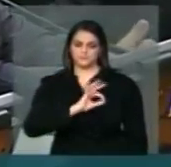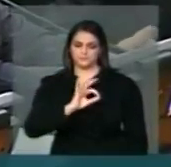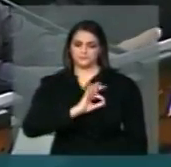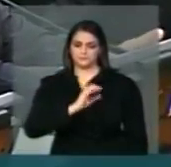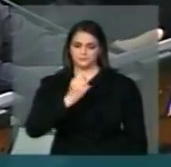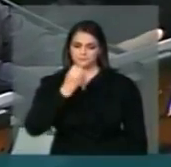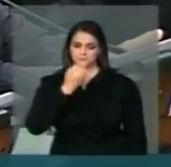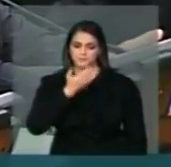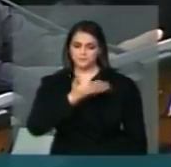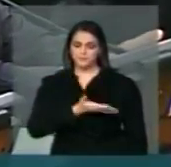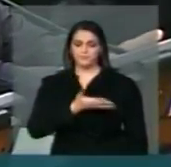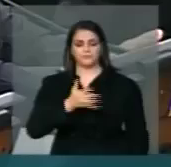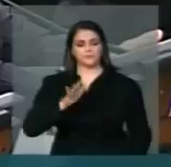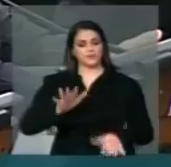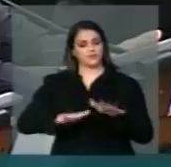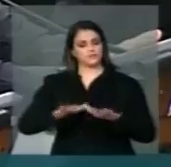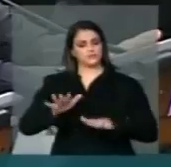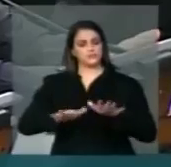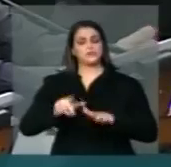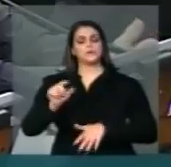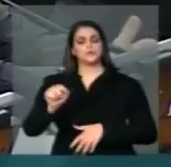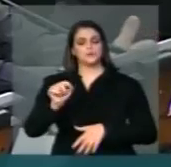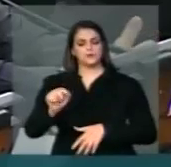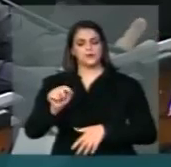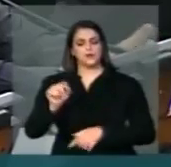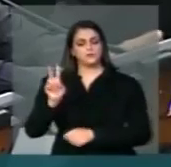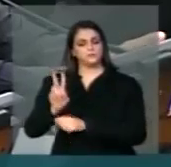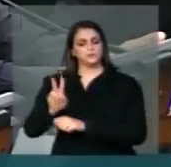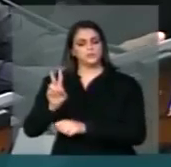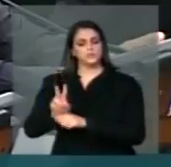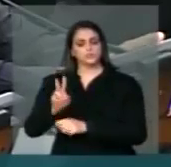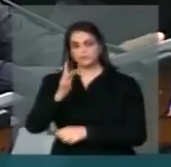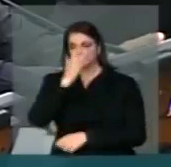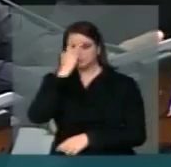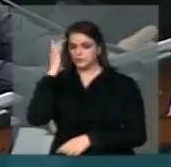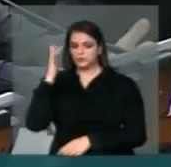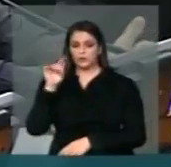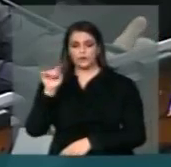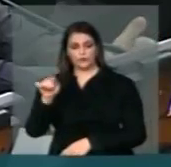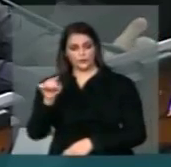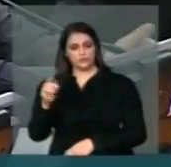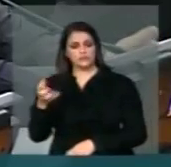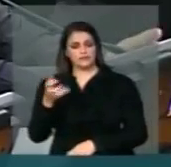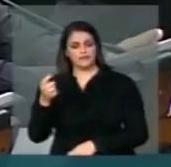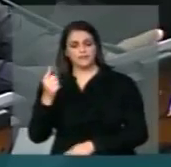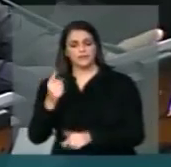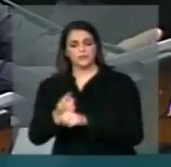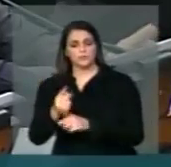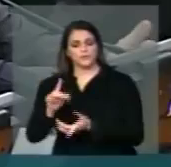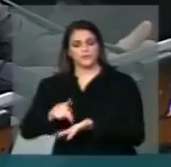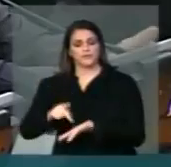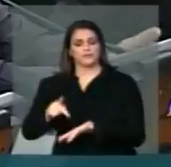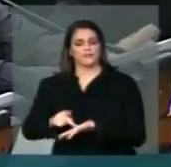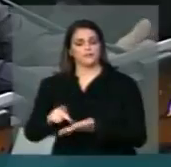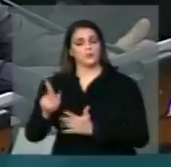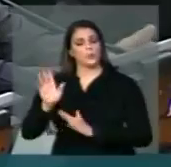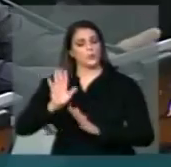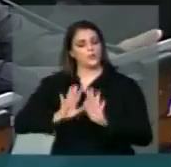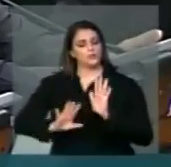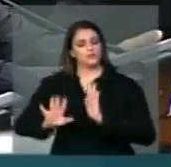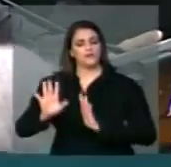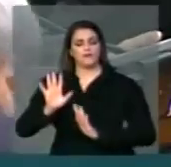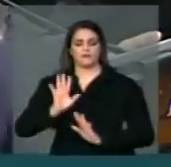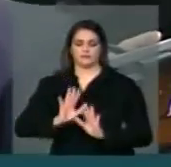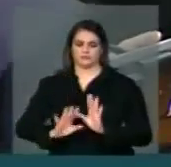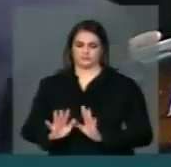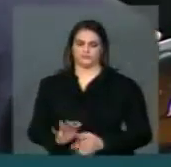delator sirva justamente para proteger aqueles que o senhor quer apurar. Muito cuidado com isso. Não leve